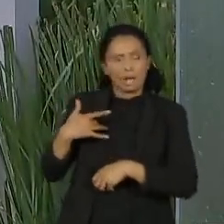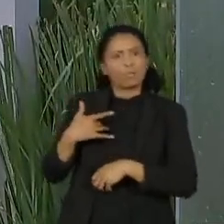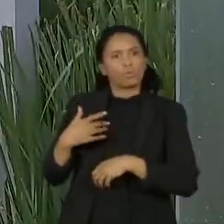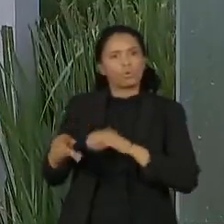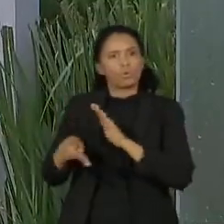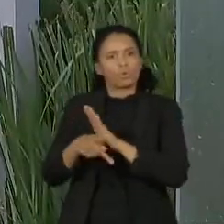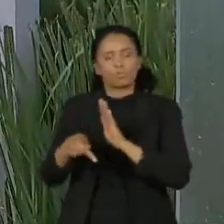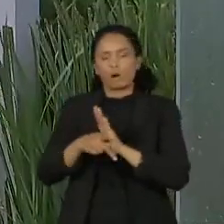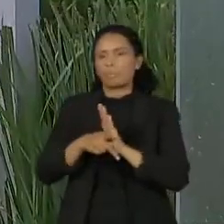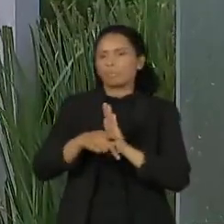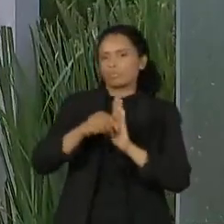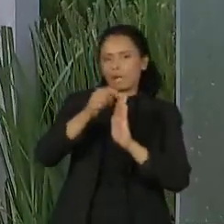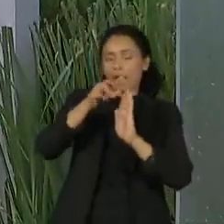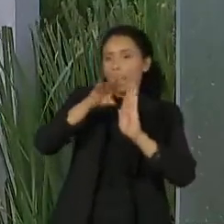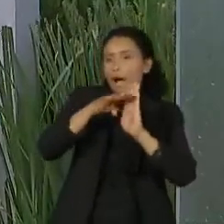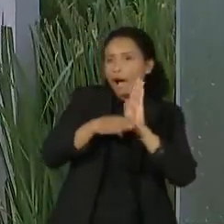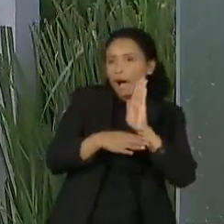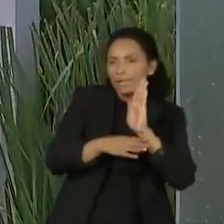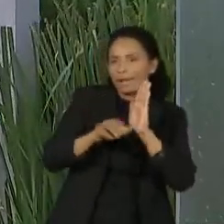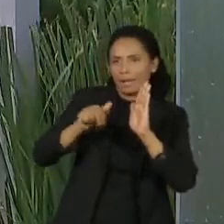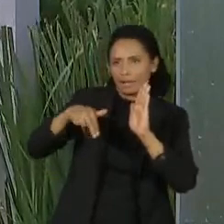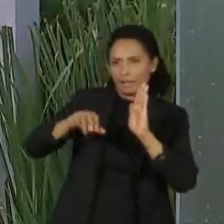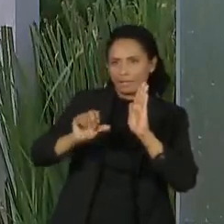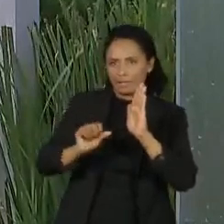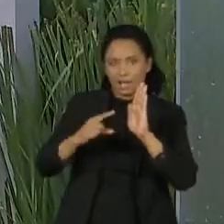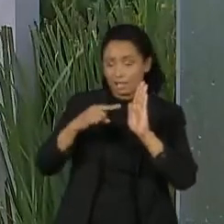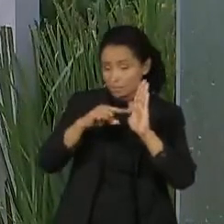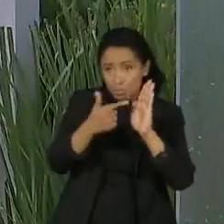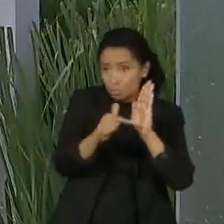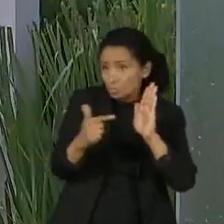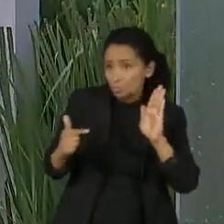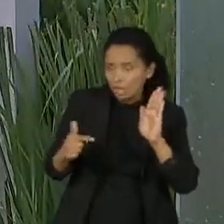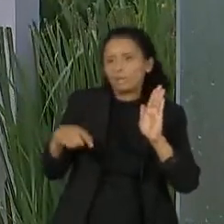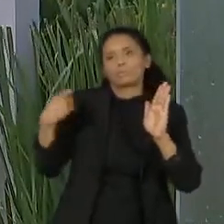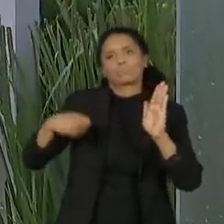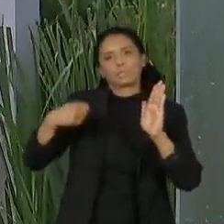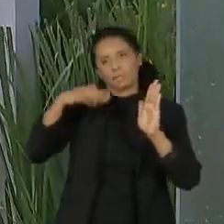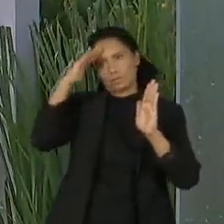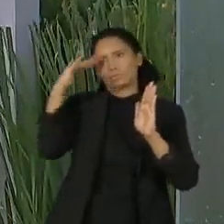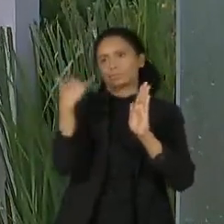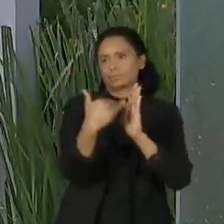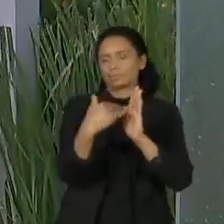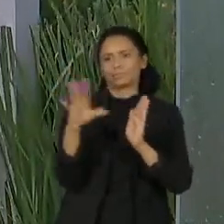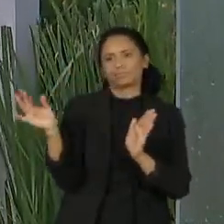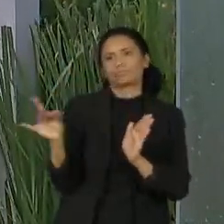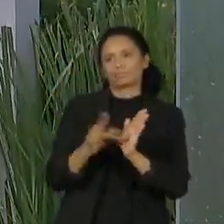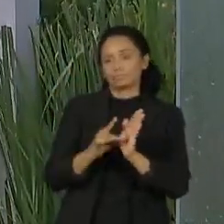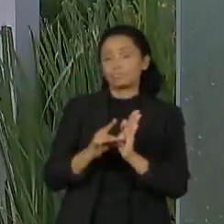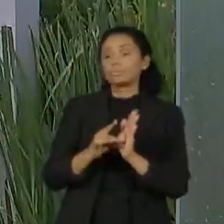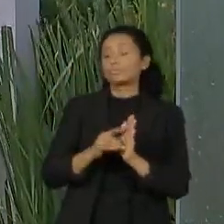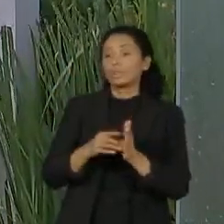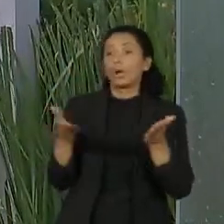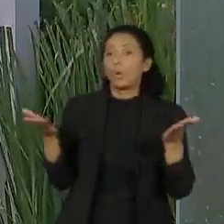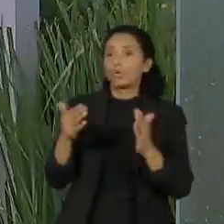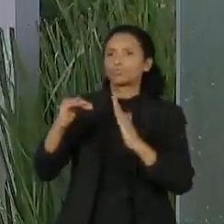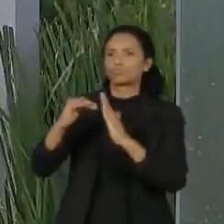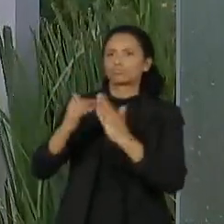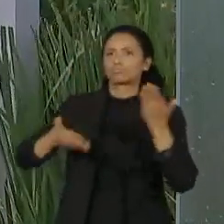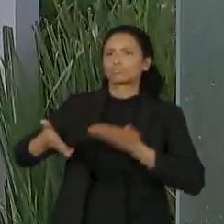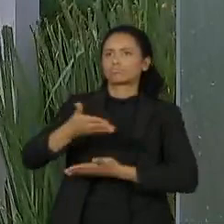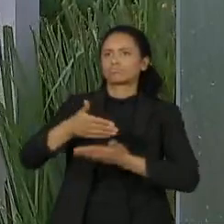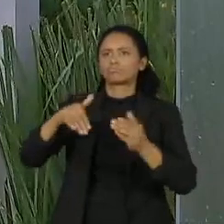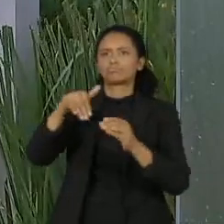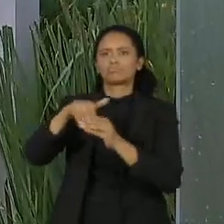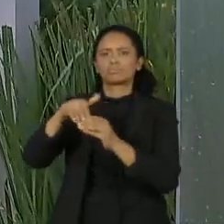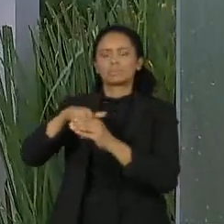naquele rol, aquela lista da ANS, que é a Agência Nacional de Saúde Suplementar. Essa votação de hoje vai definir se